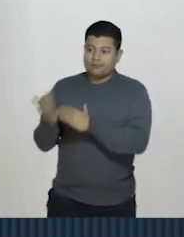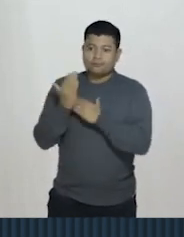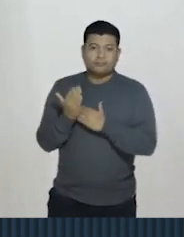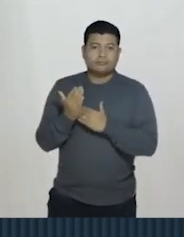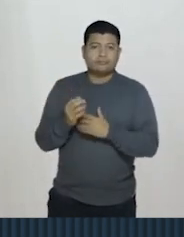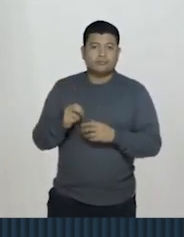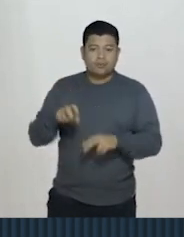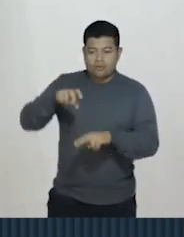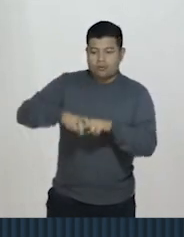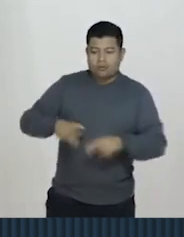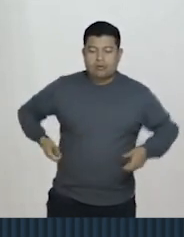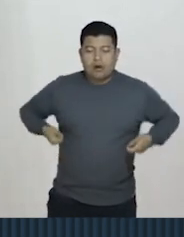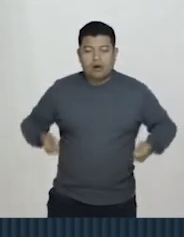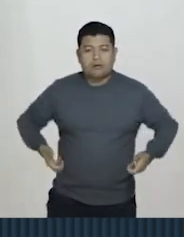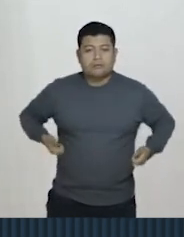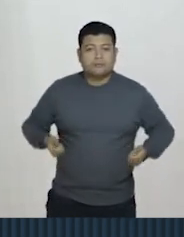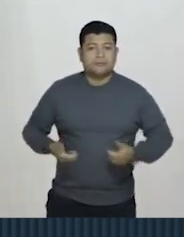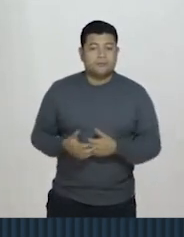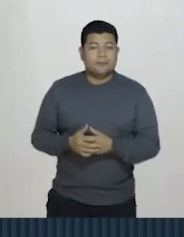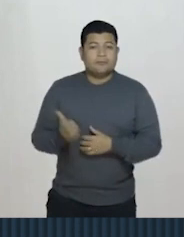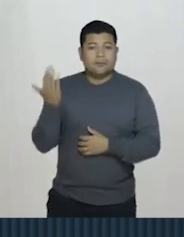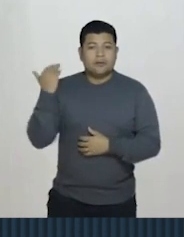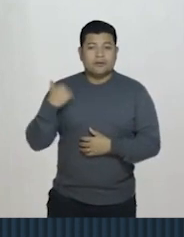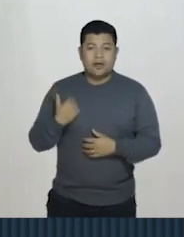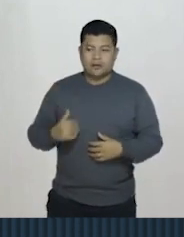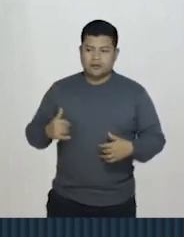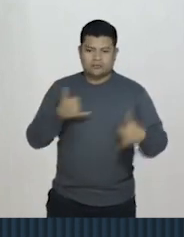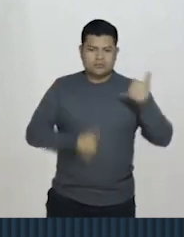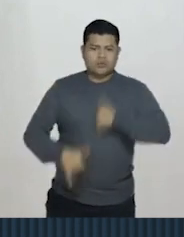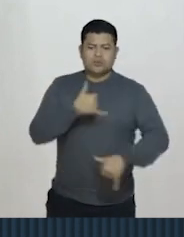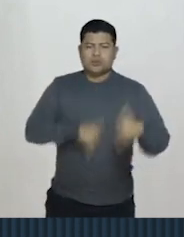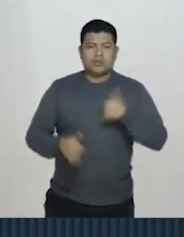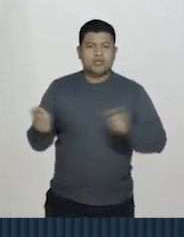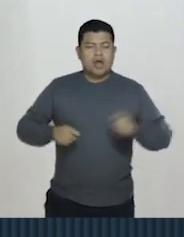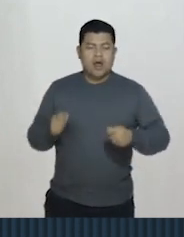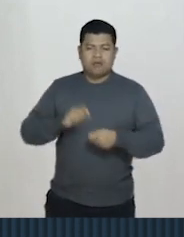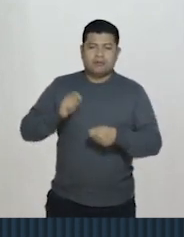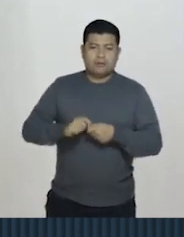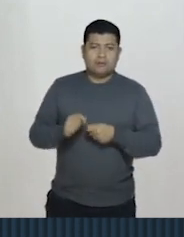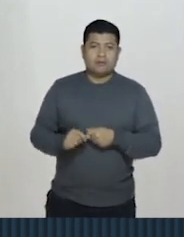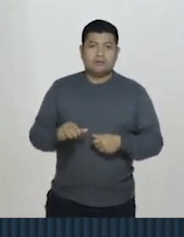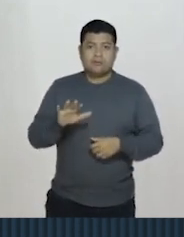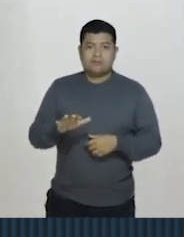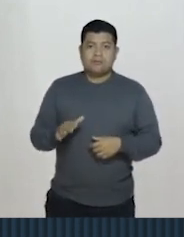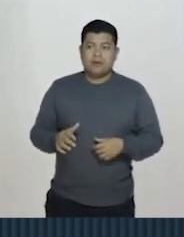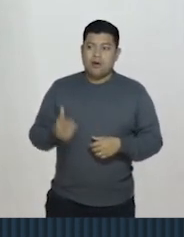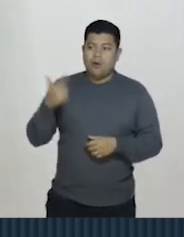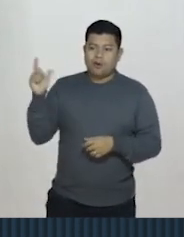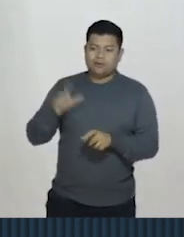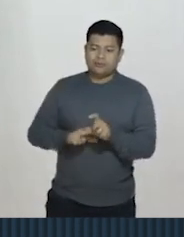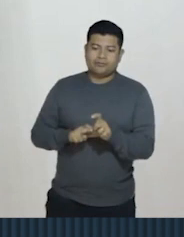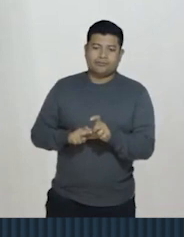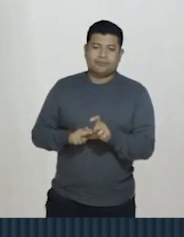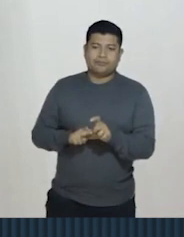de roda, mas ele tinha energia, ele tinha toda a possibilidade de fazer as suas atividades, mas depender de terceiro,